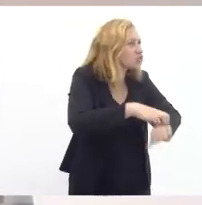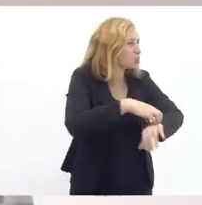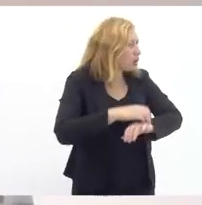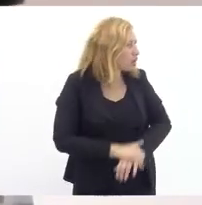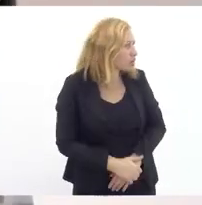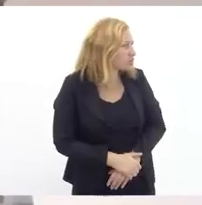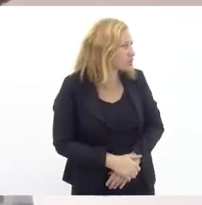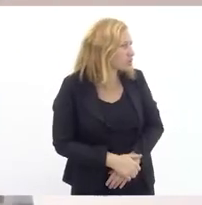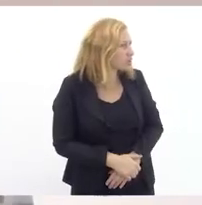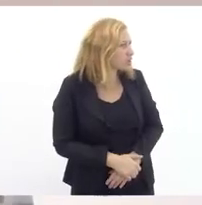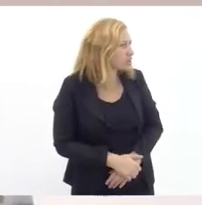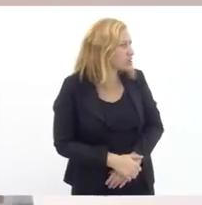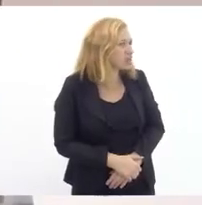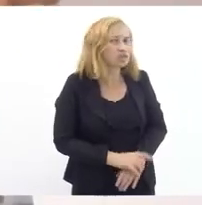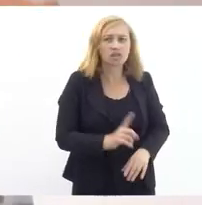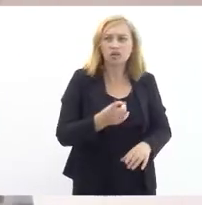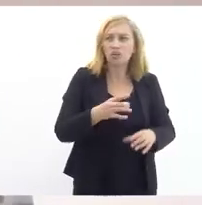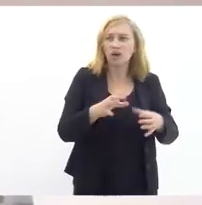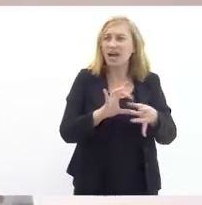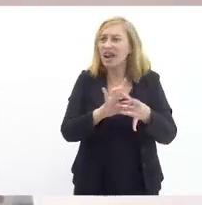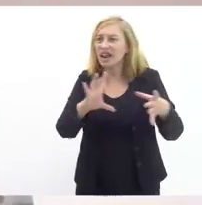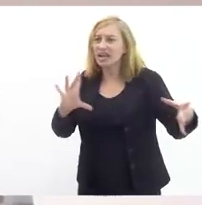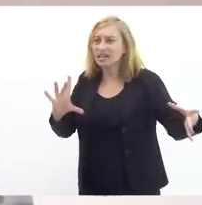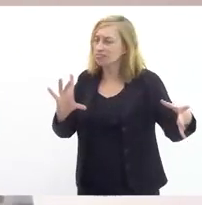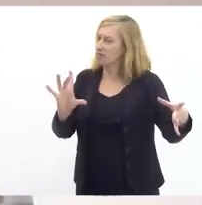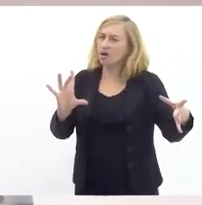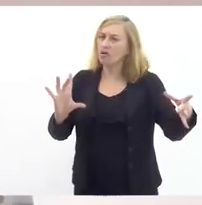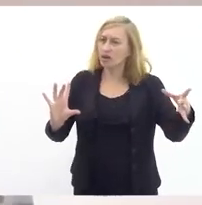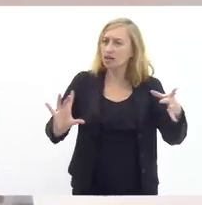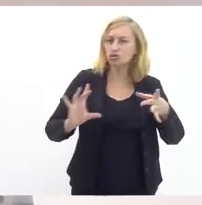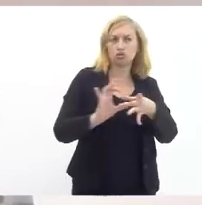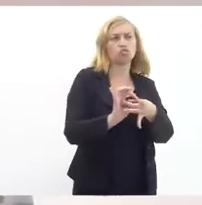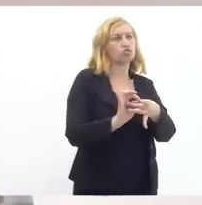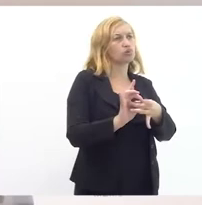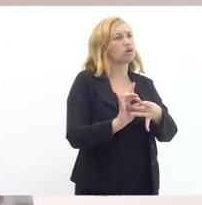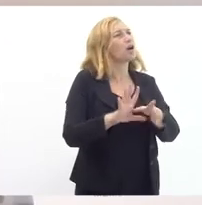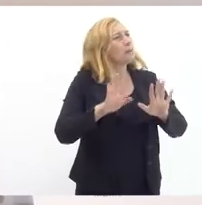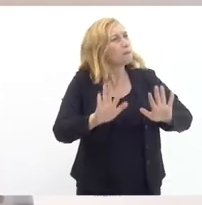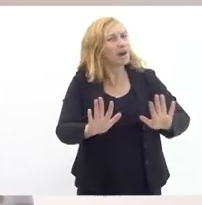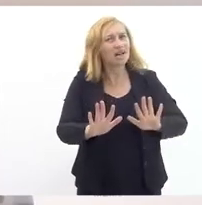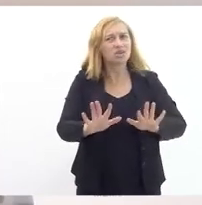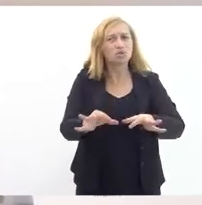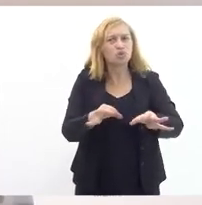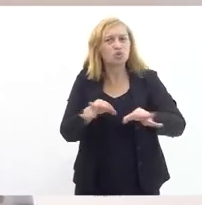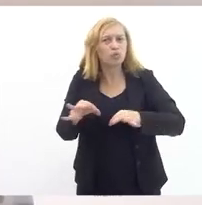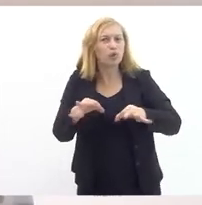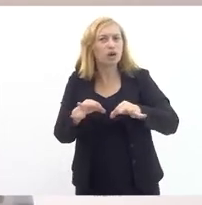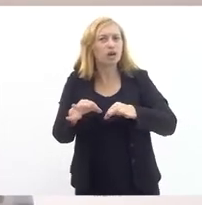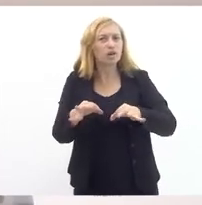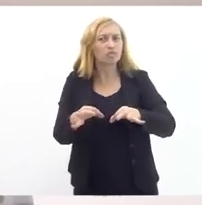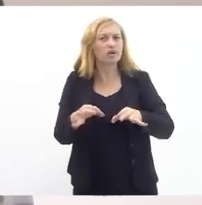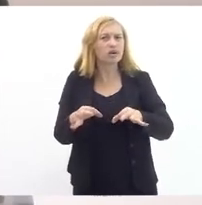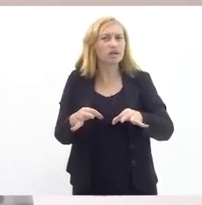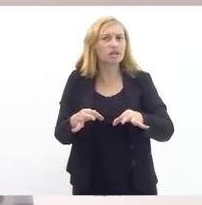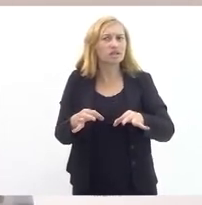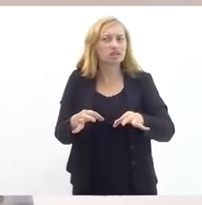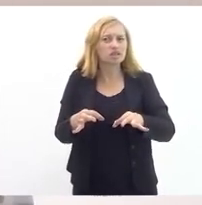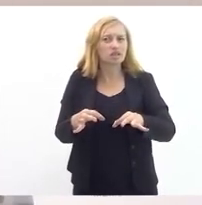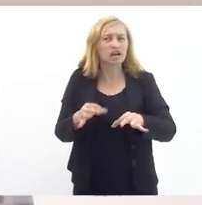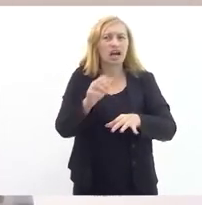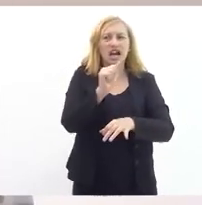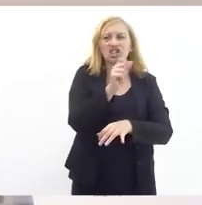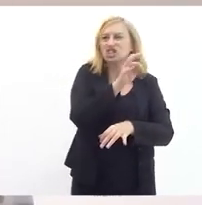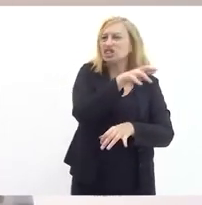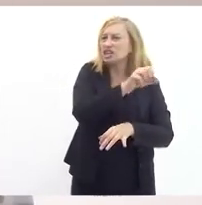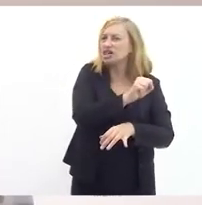Central Logística não é um órgão autônomo. Mas será que um programa dessa envergadura, a Angetransp,